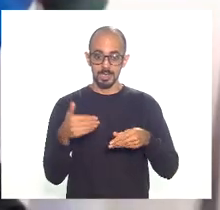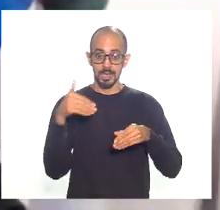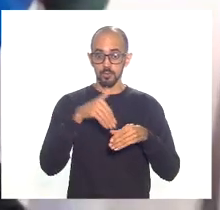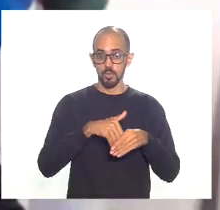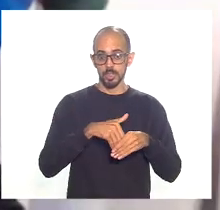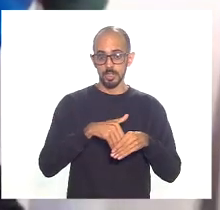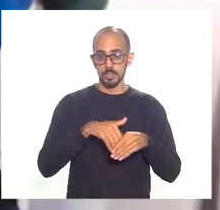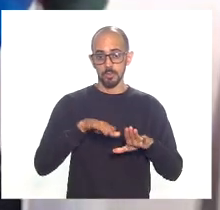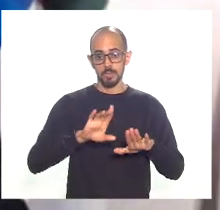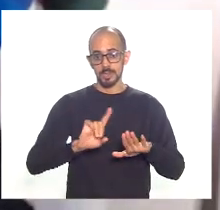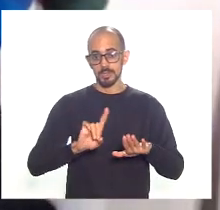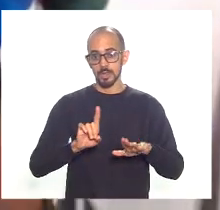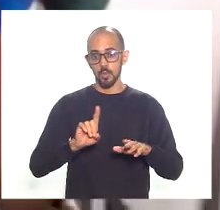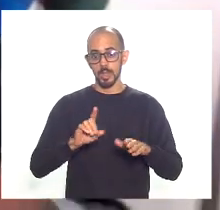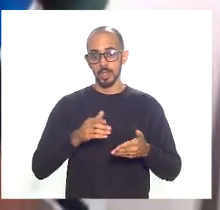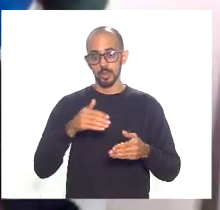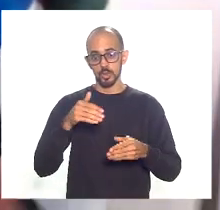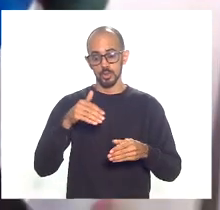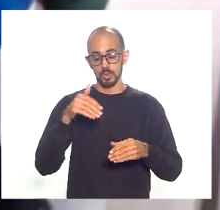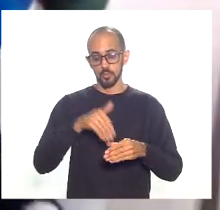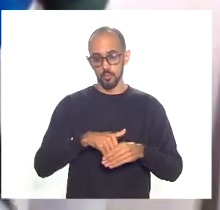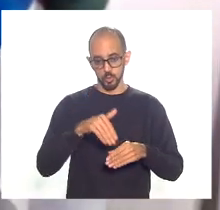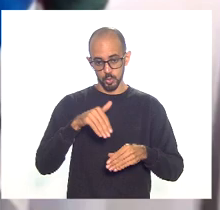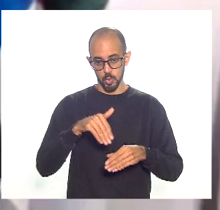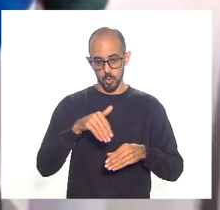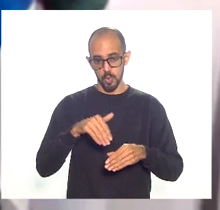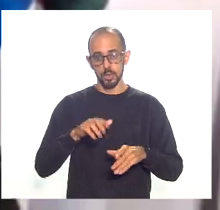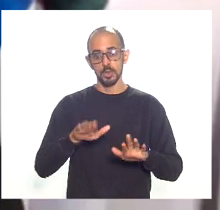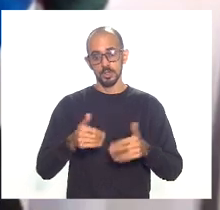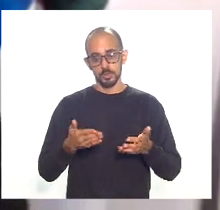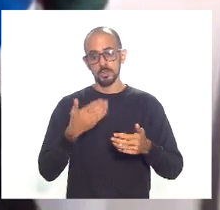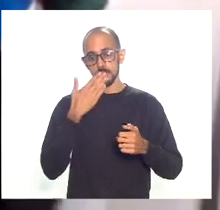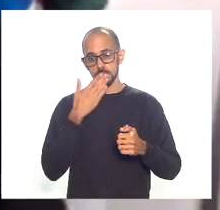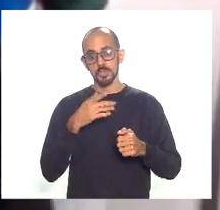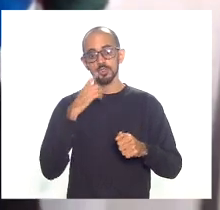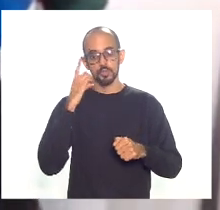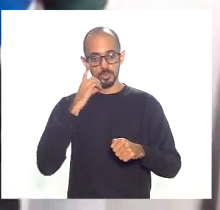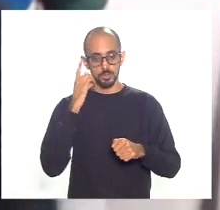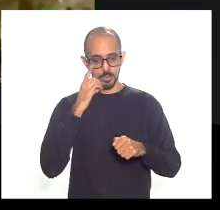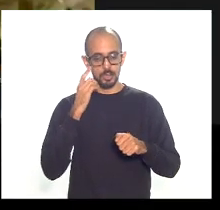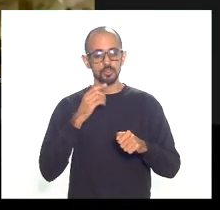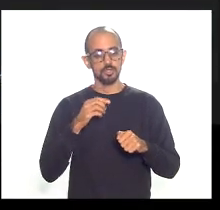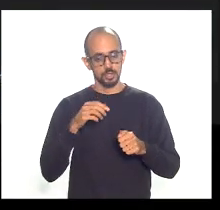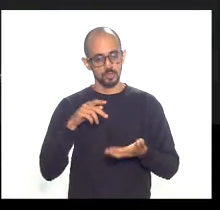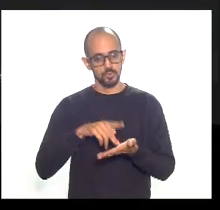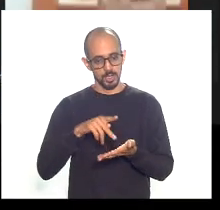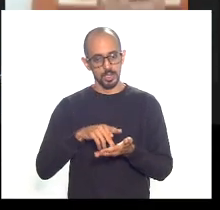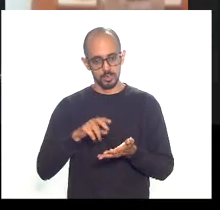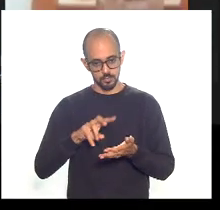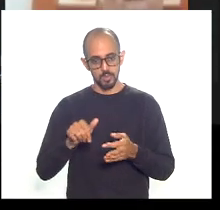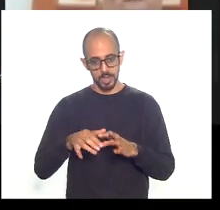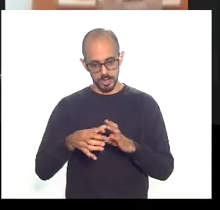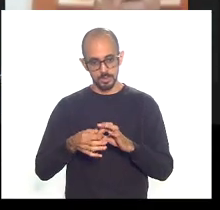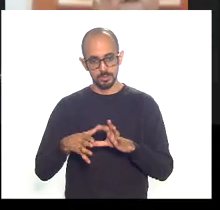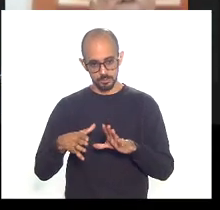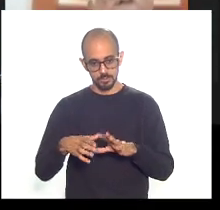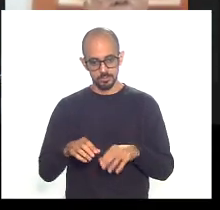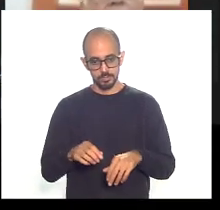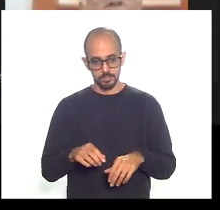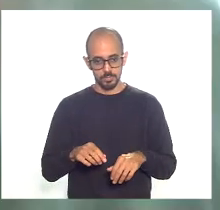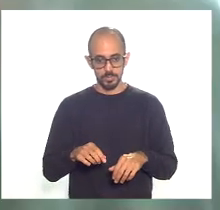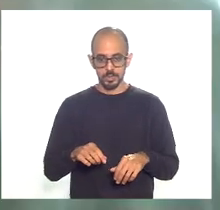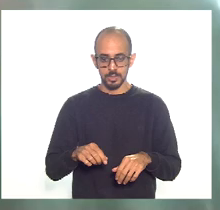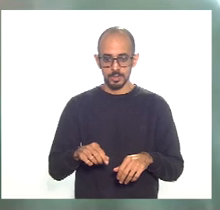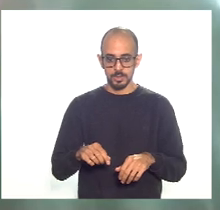entrou em votação, então a gente já fez o pedido aos deputados, que com certeza vão conceder. E já adiantando que será aberto,